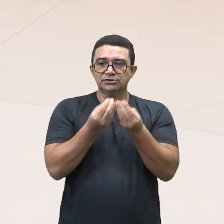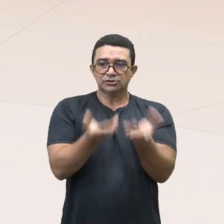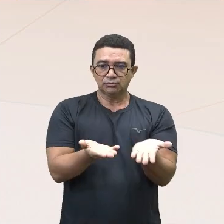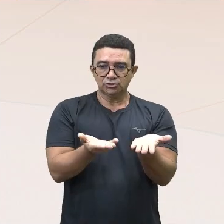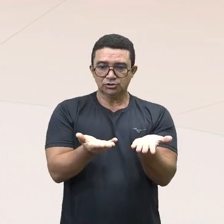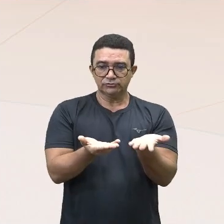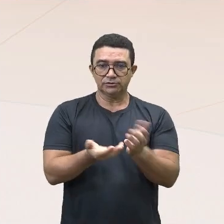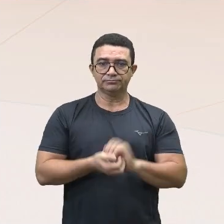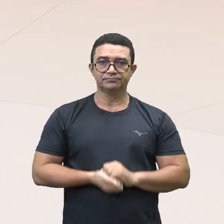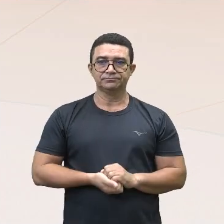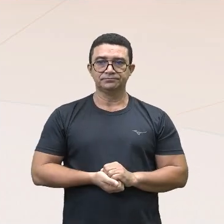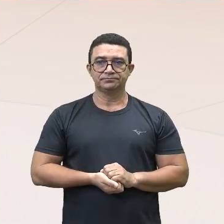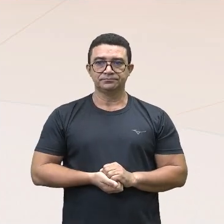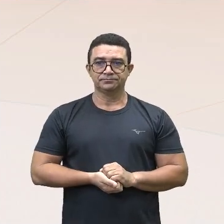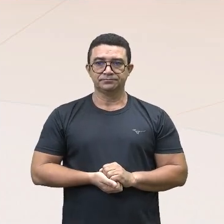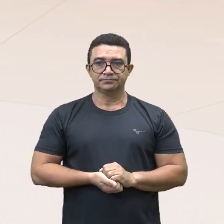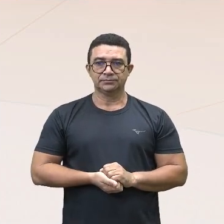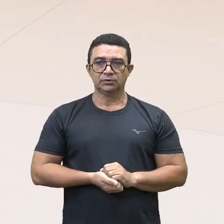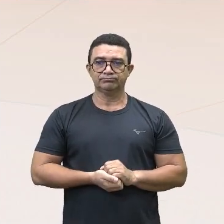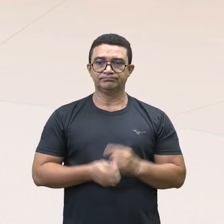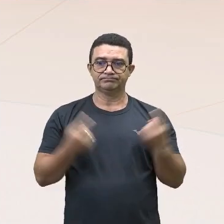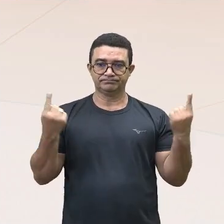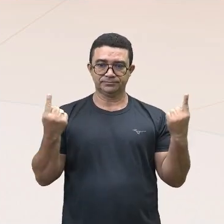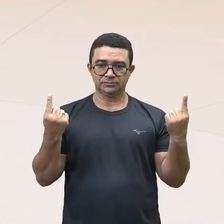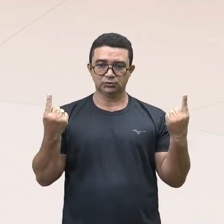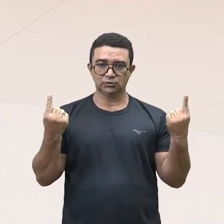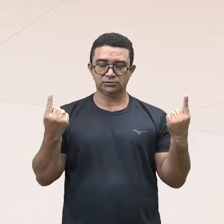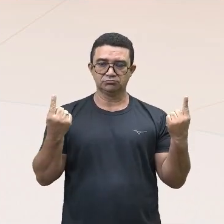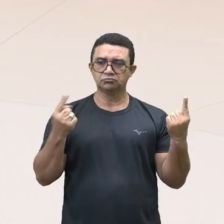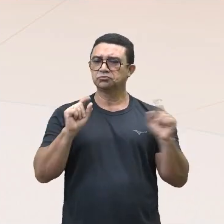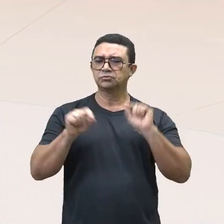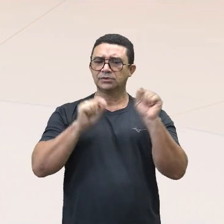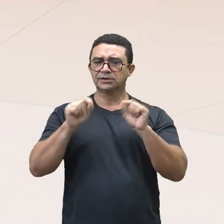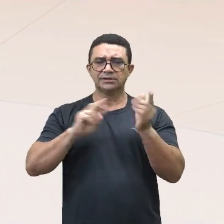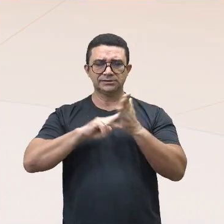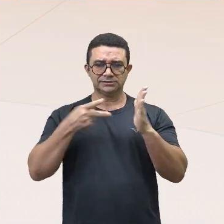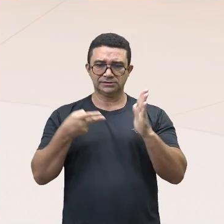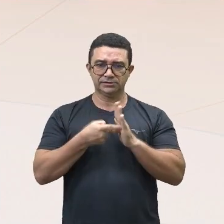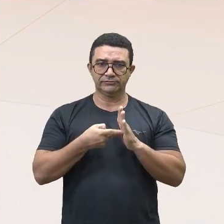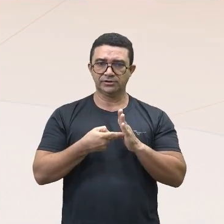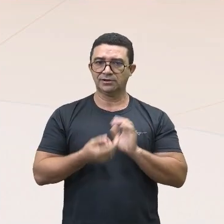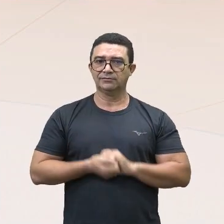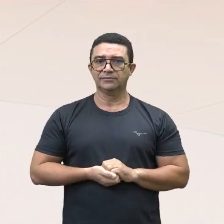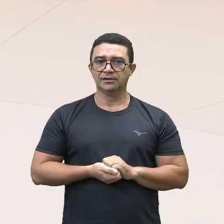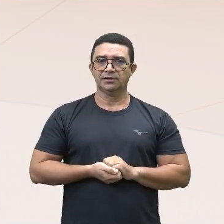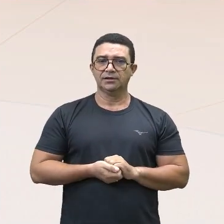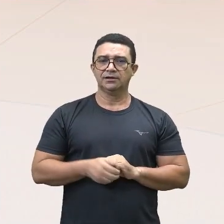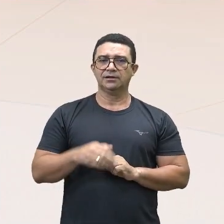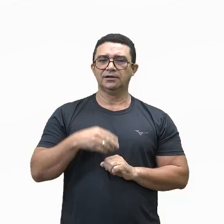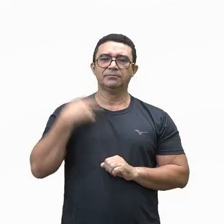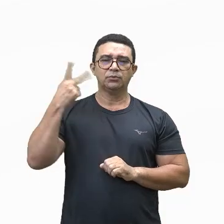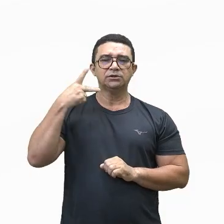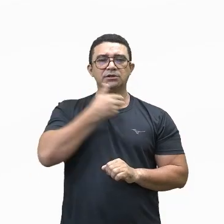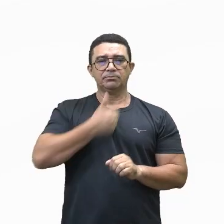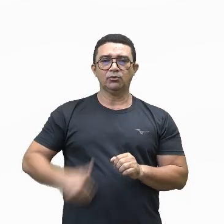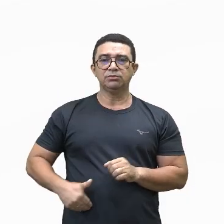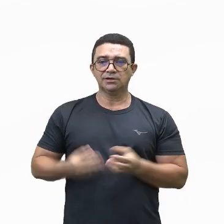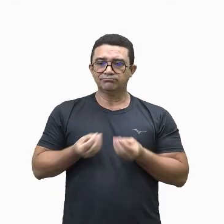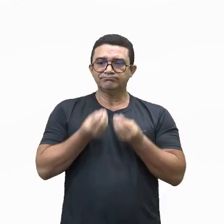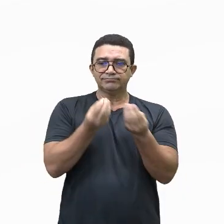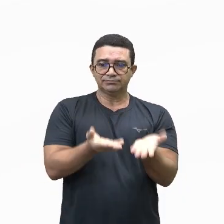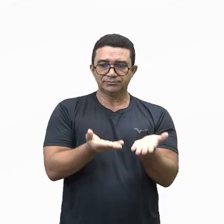públicas redistributivas, certo? O que é, então, a política pública distributiva? Vamos